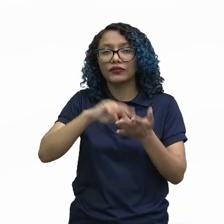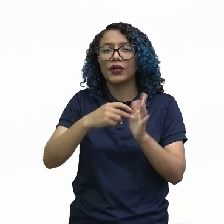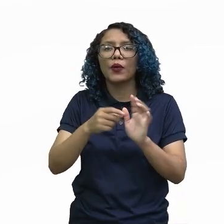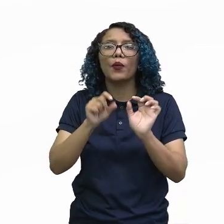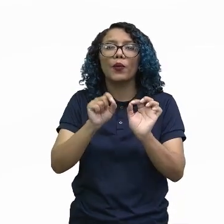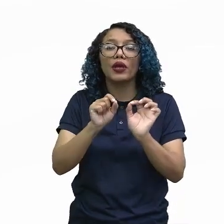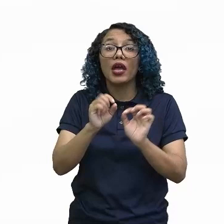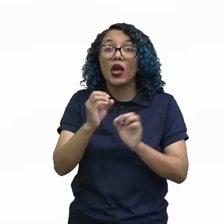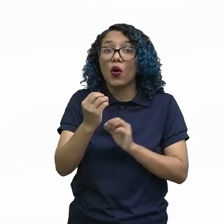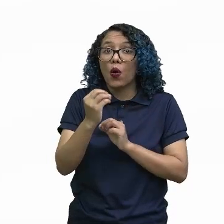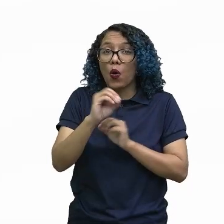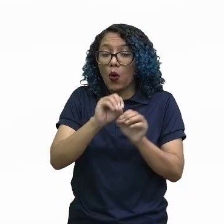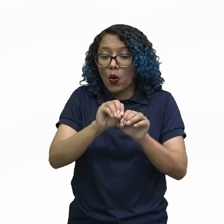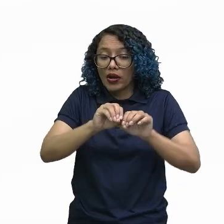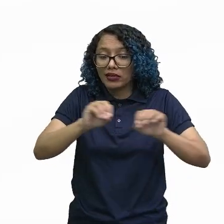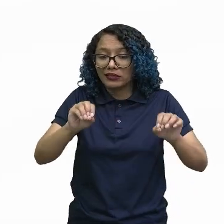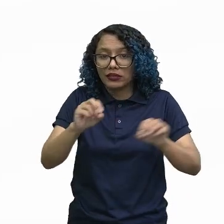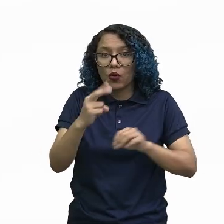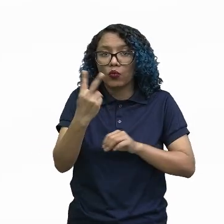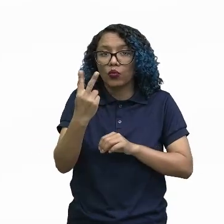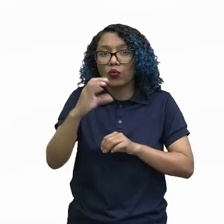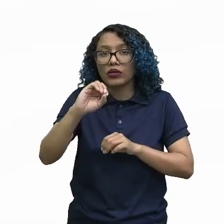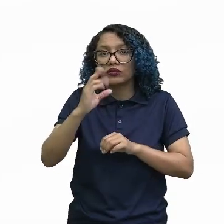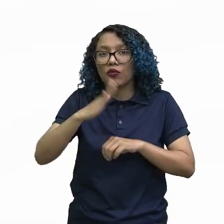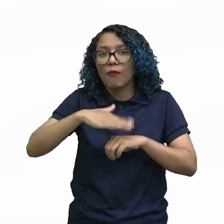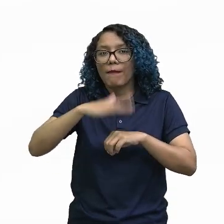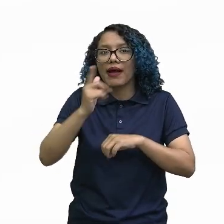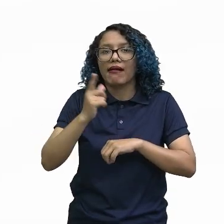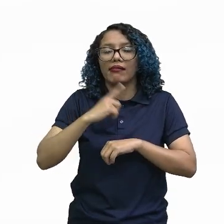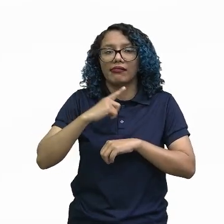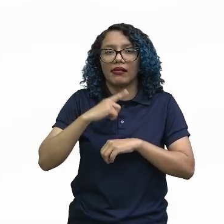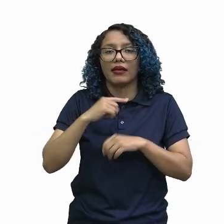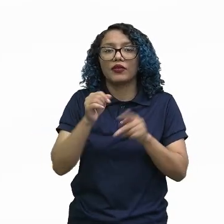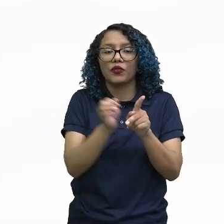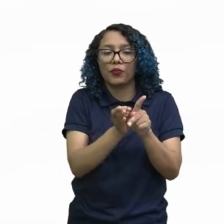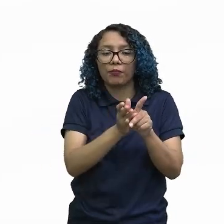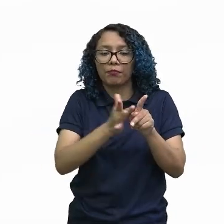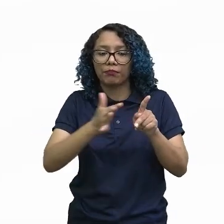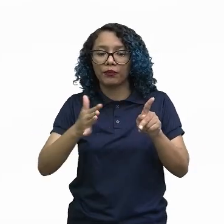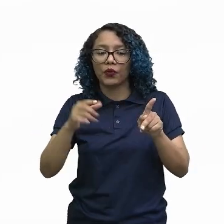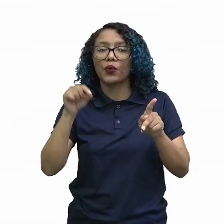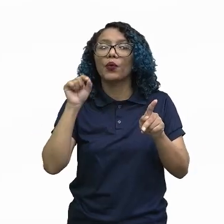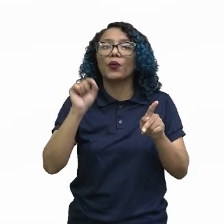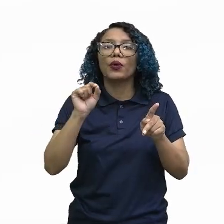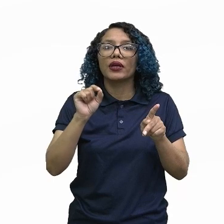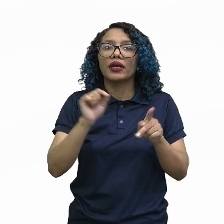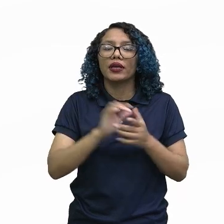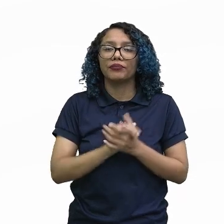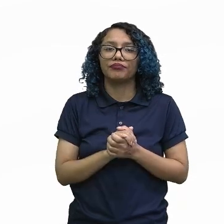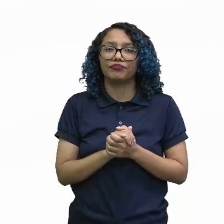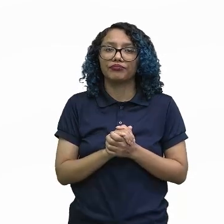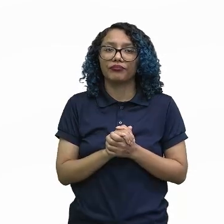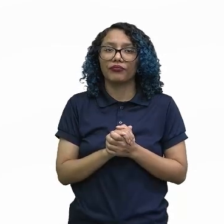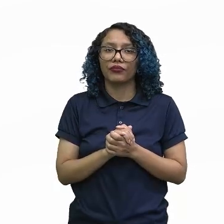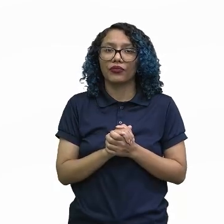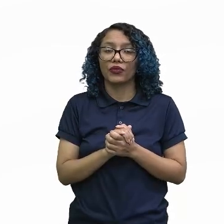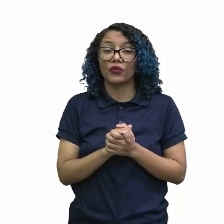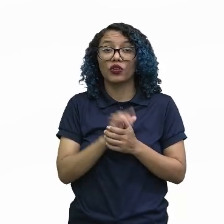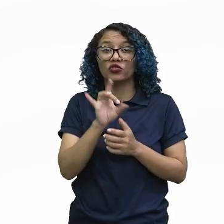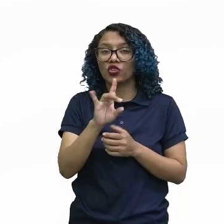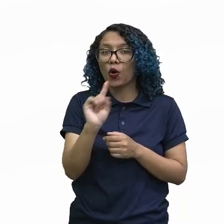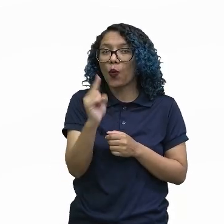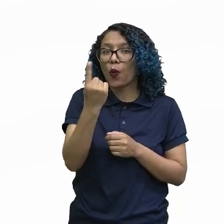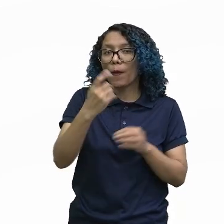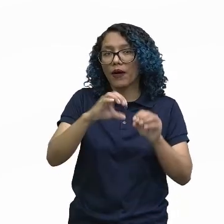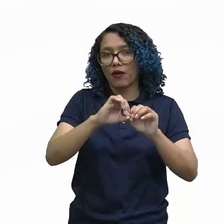oração, né? Tem mais de uma oração. O período simples é aquele em que não há muitas orações, apenas uma